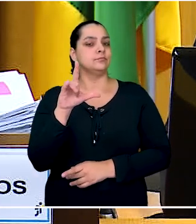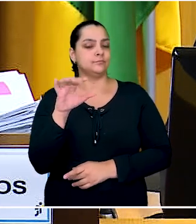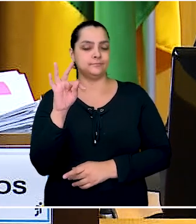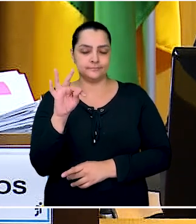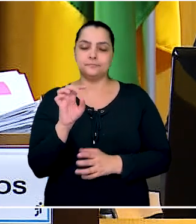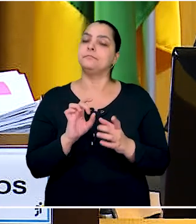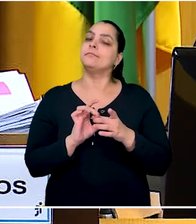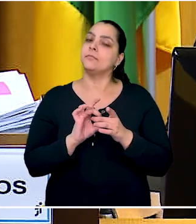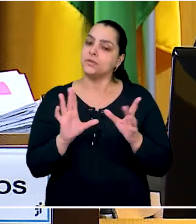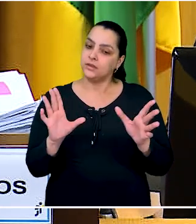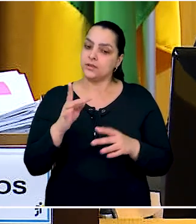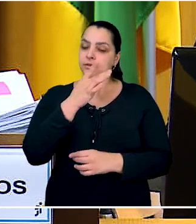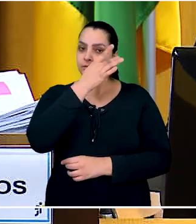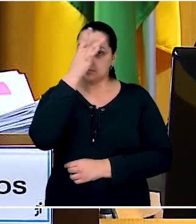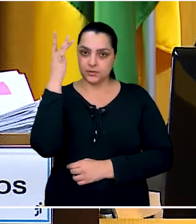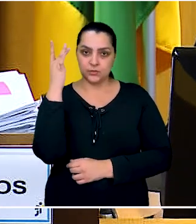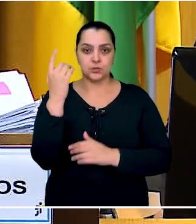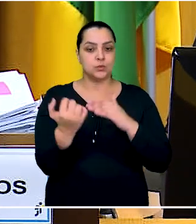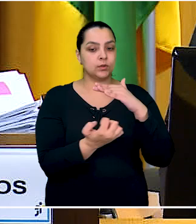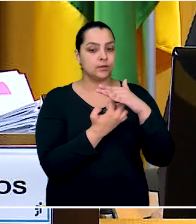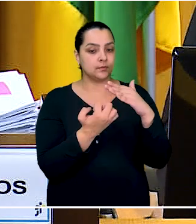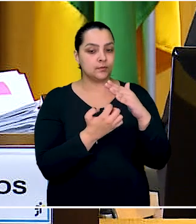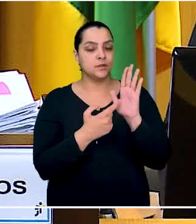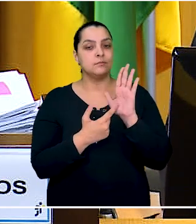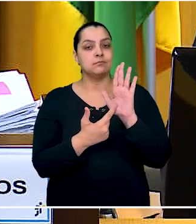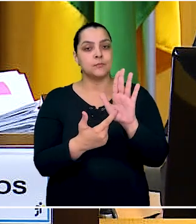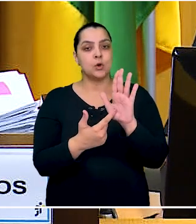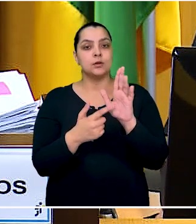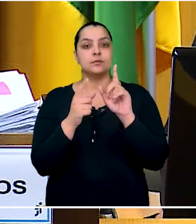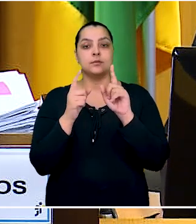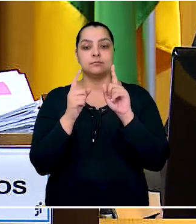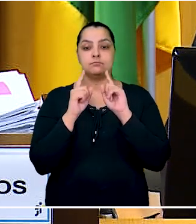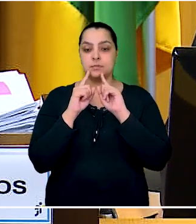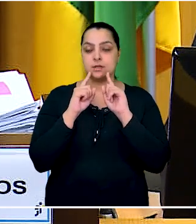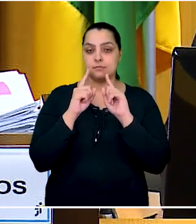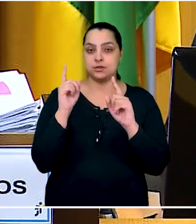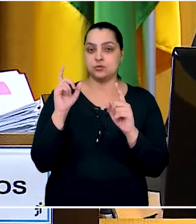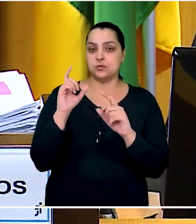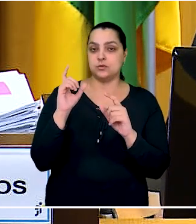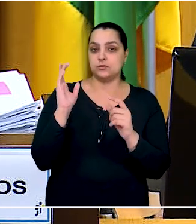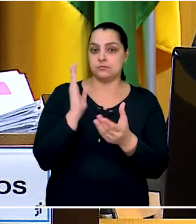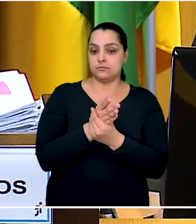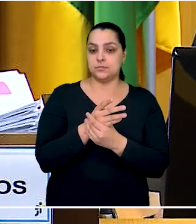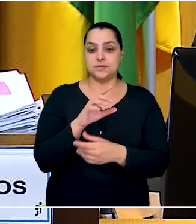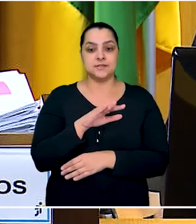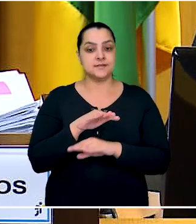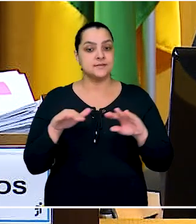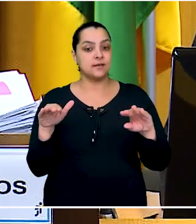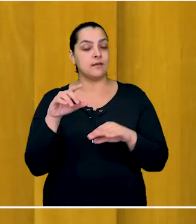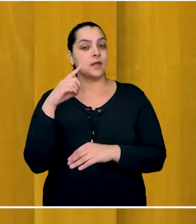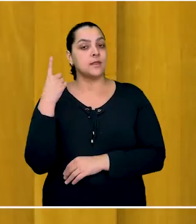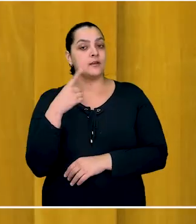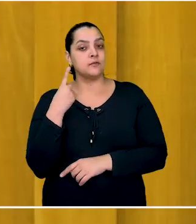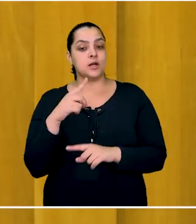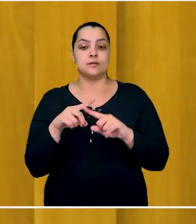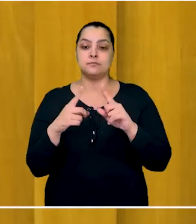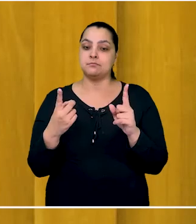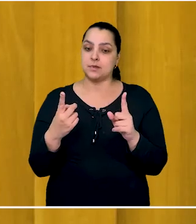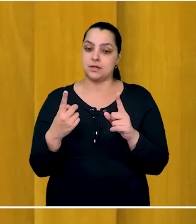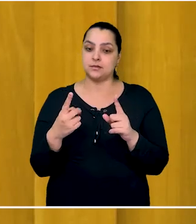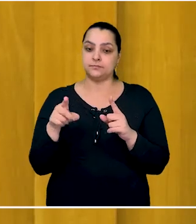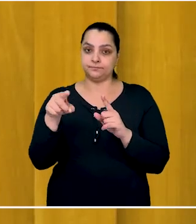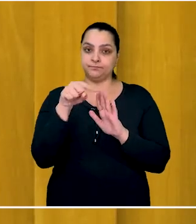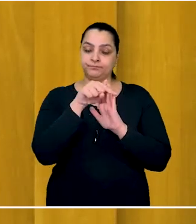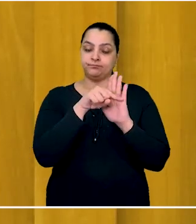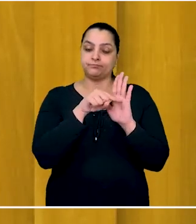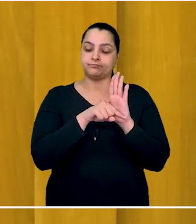CLT permite que as pessoas e as empresas apresentem reclamações trabalhistas sem advogado. Contudo, a